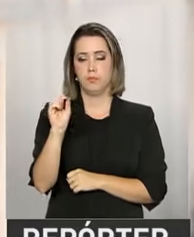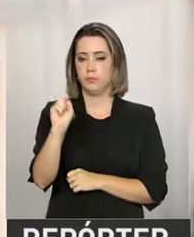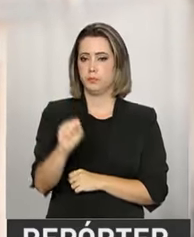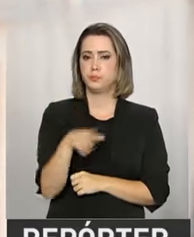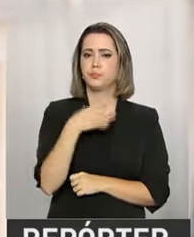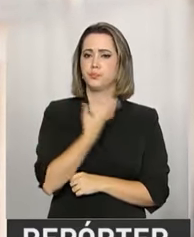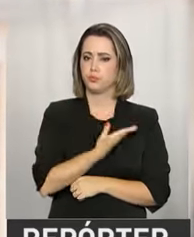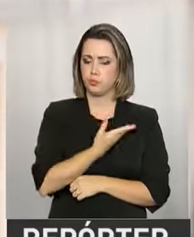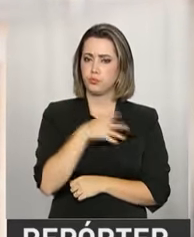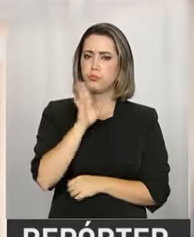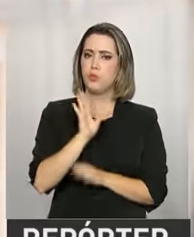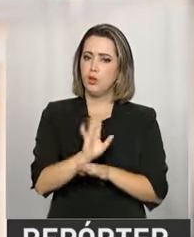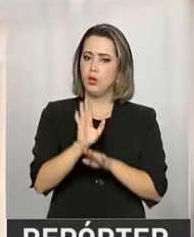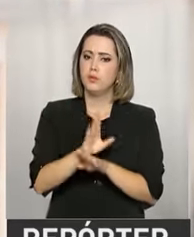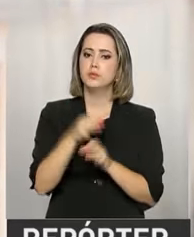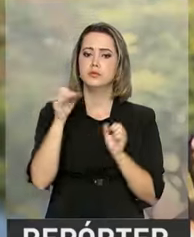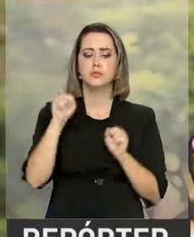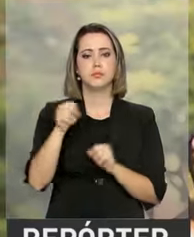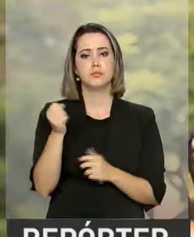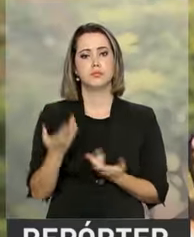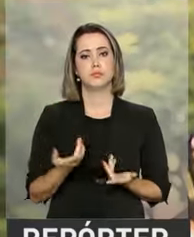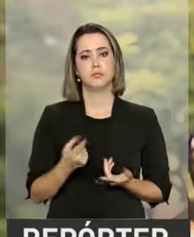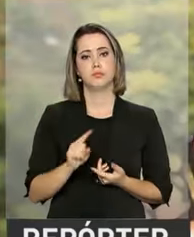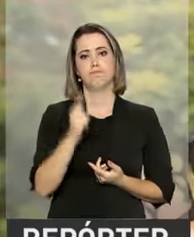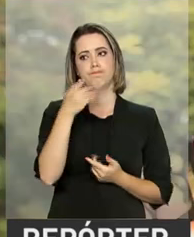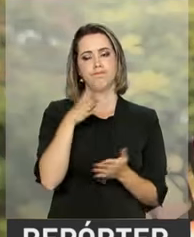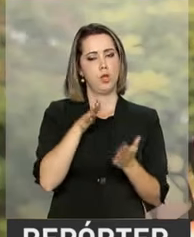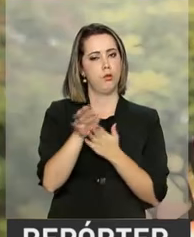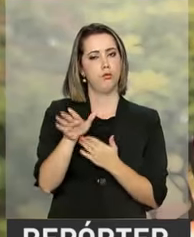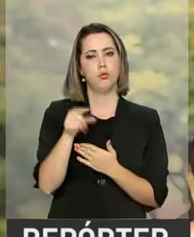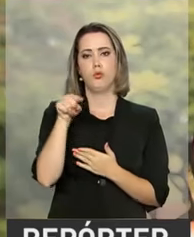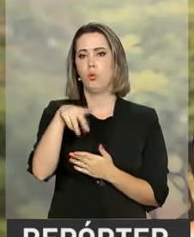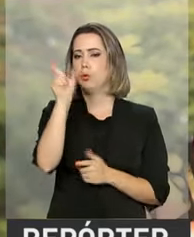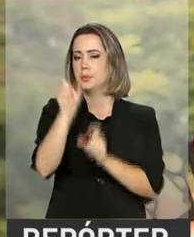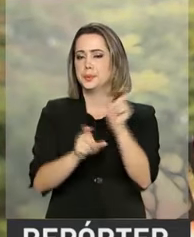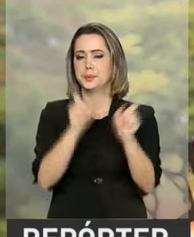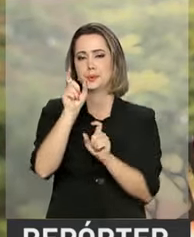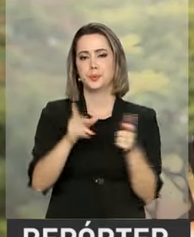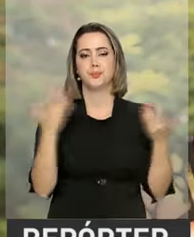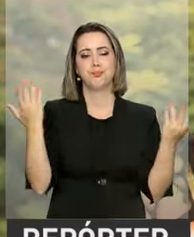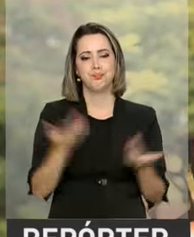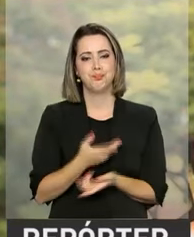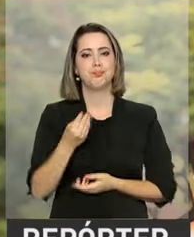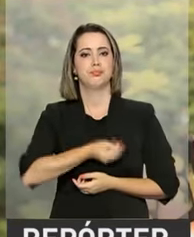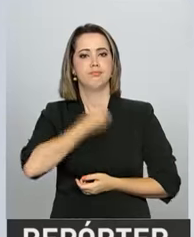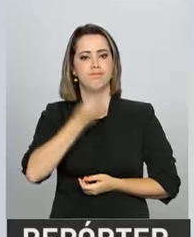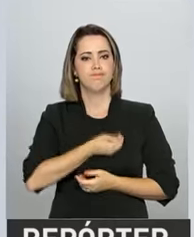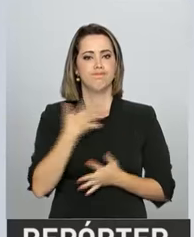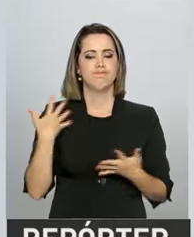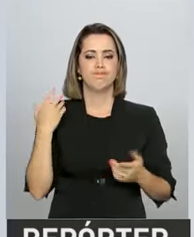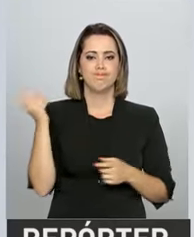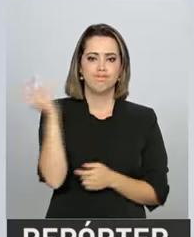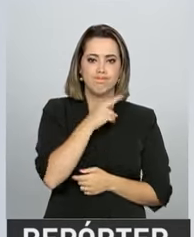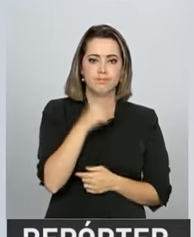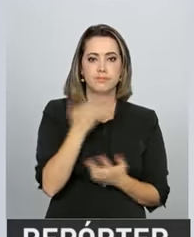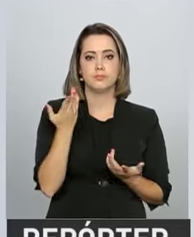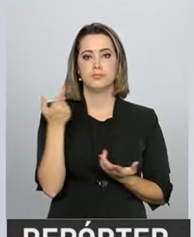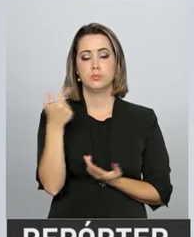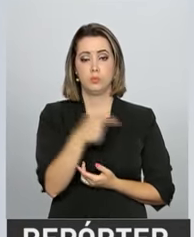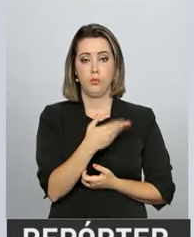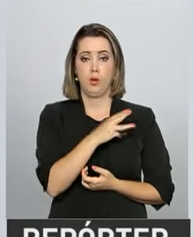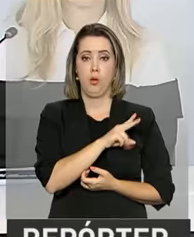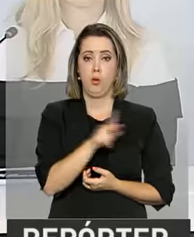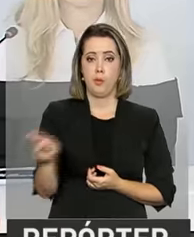pessoa que está precisando vai ajudar um escape nem o brasileiro que ela com essa vida tão corrida o presidente da caixa econômica